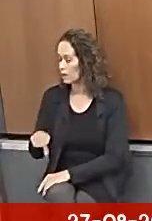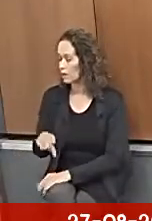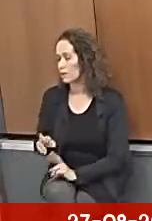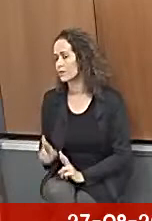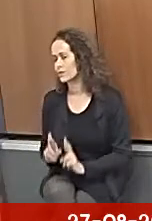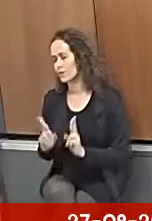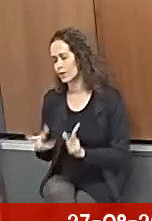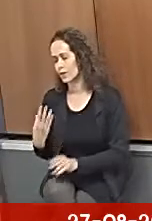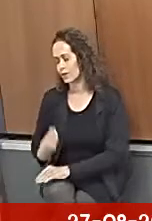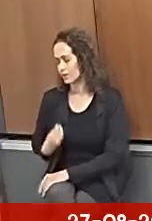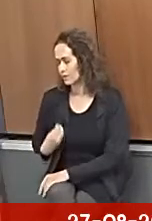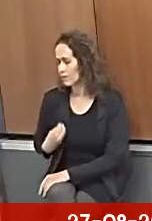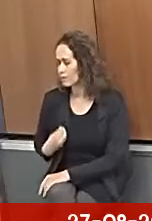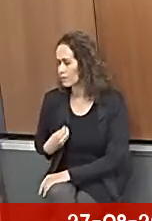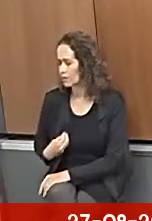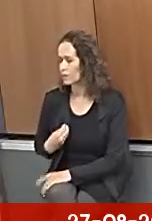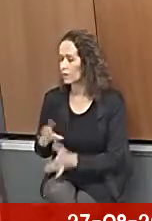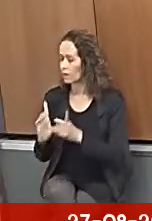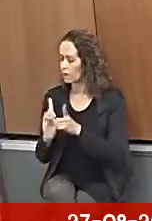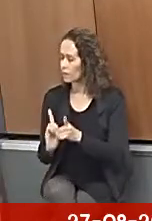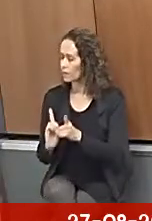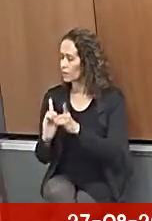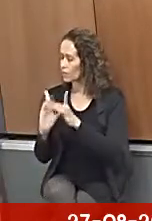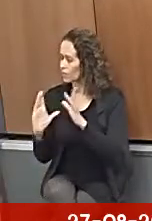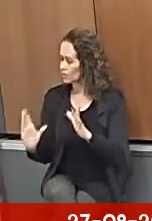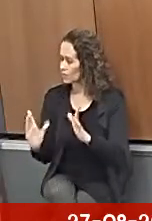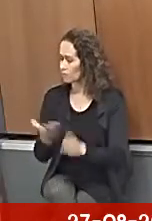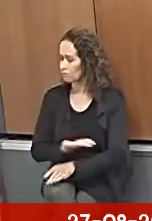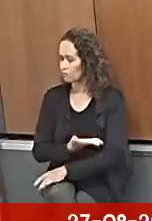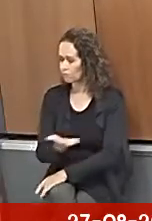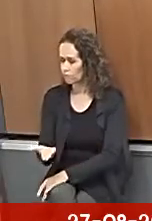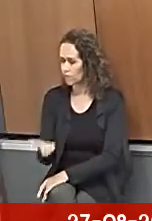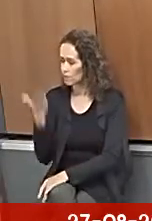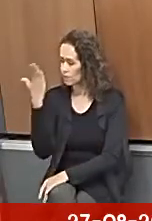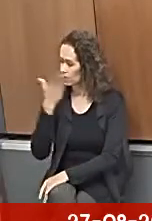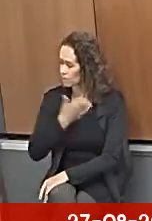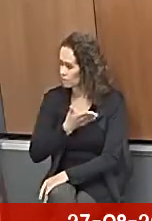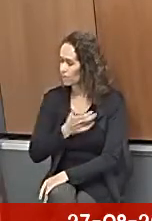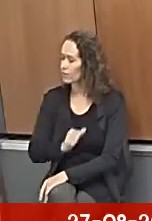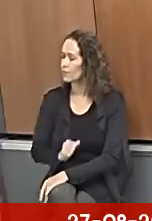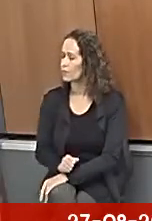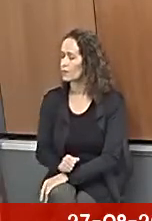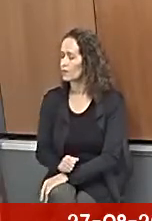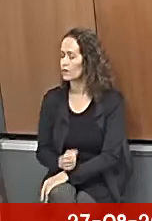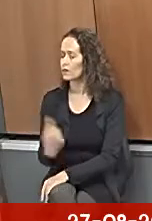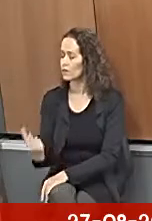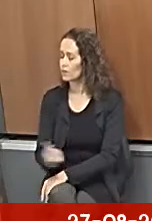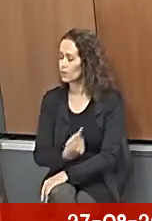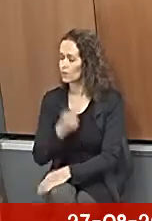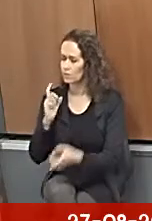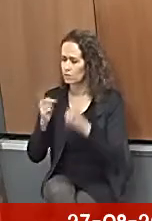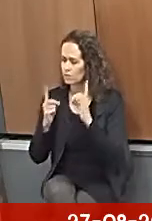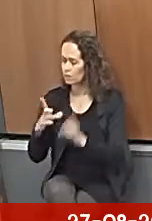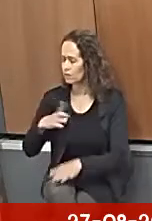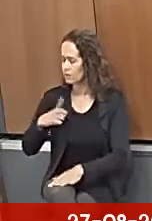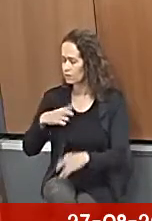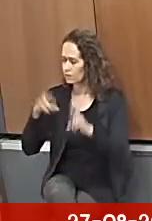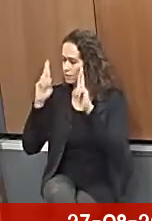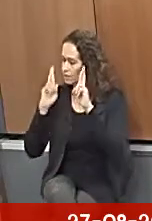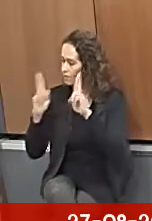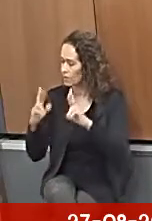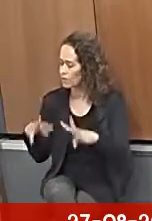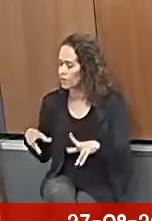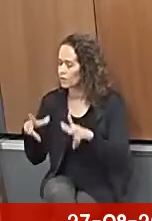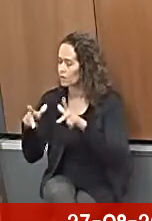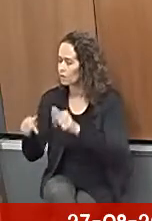vive um ato democrático do turno está e presente sabe todas as nossas audiências são pautadas pelo respeito a todos